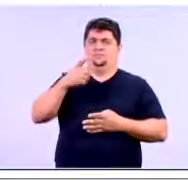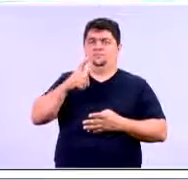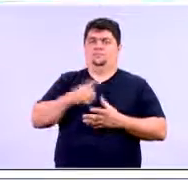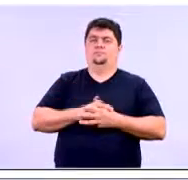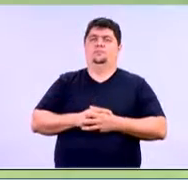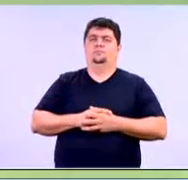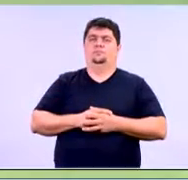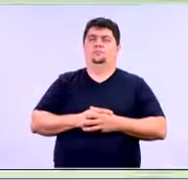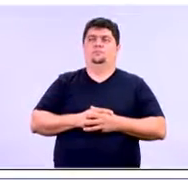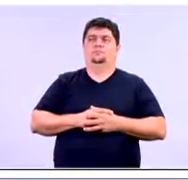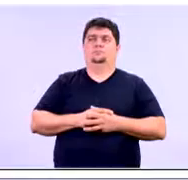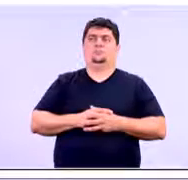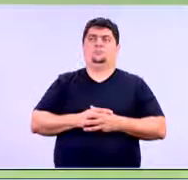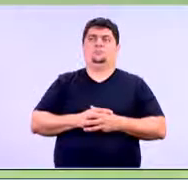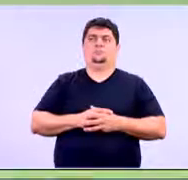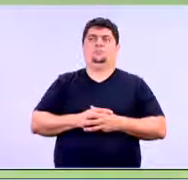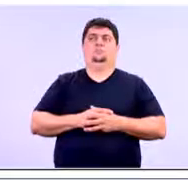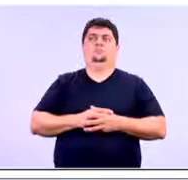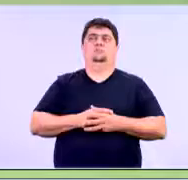vocês.